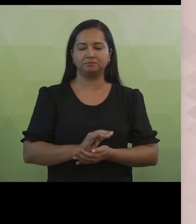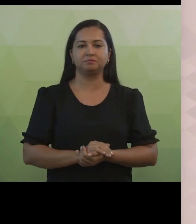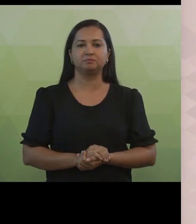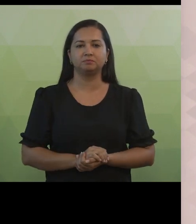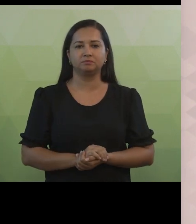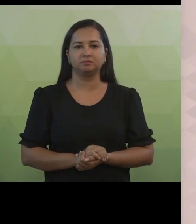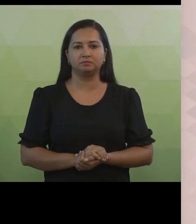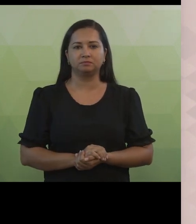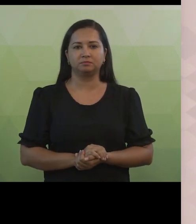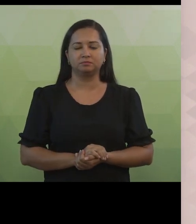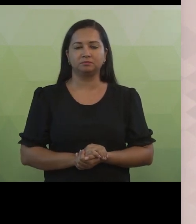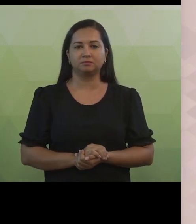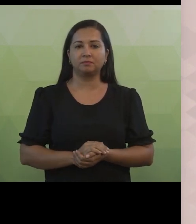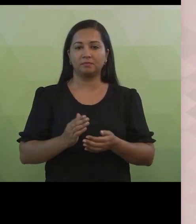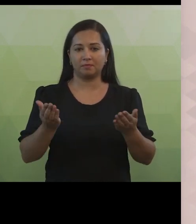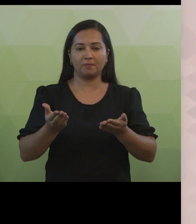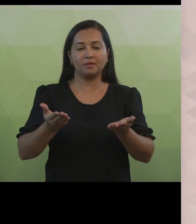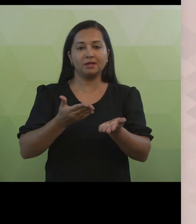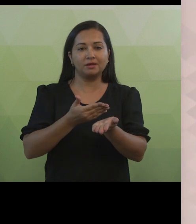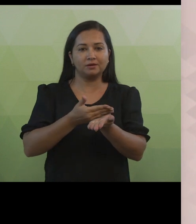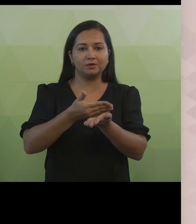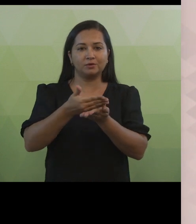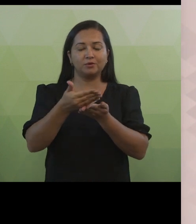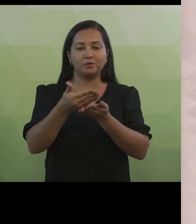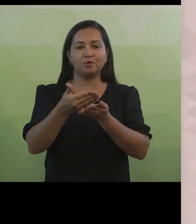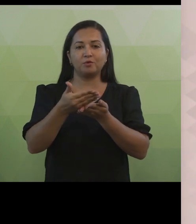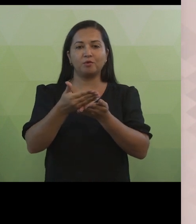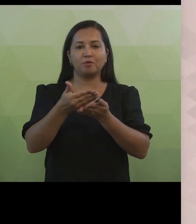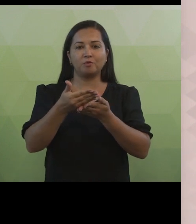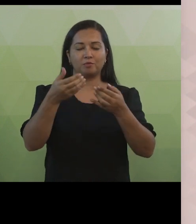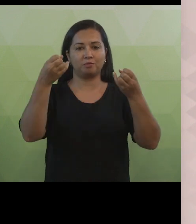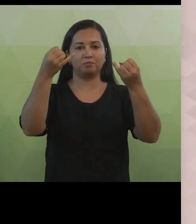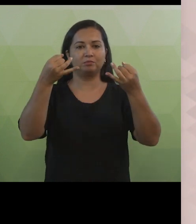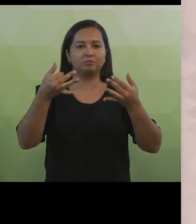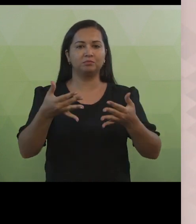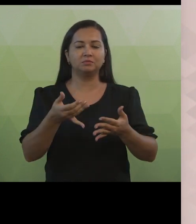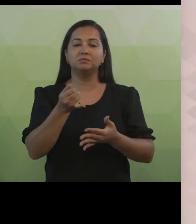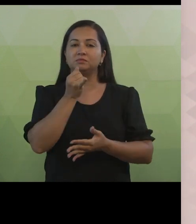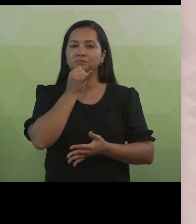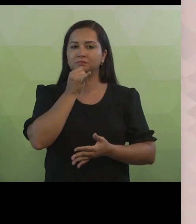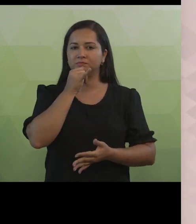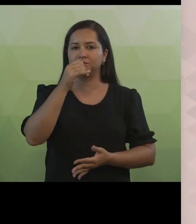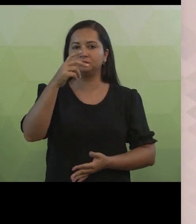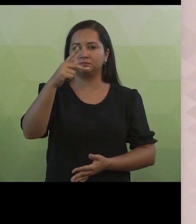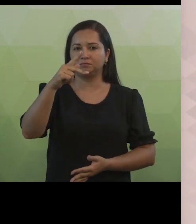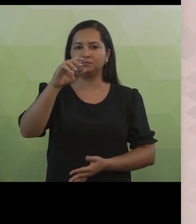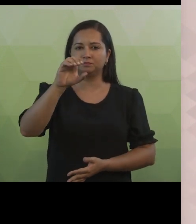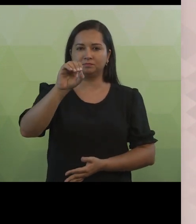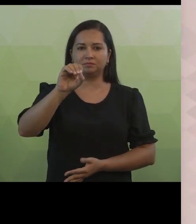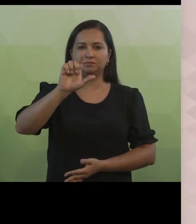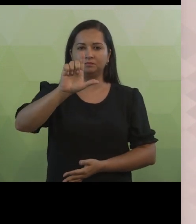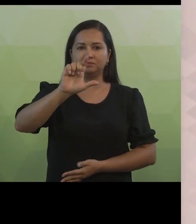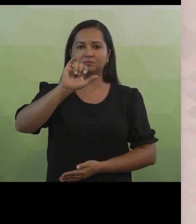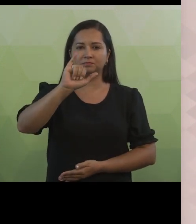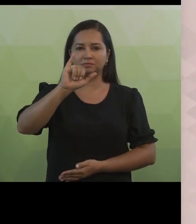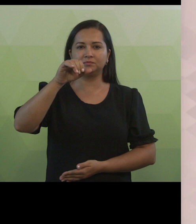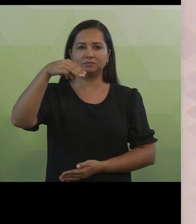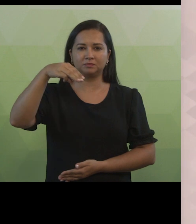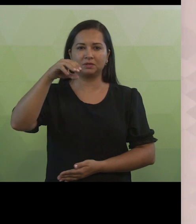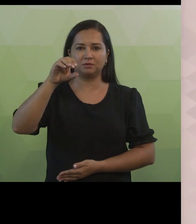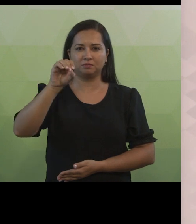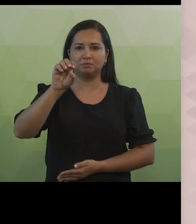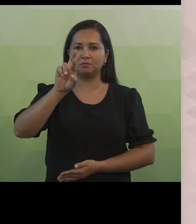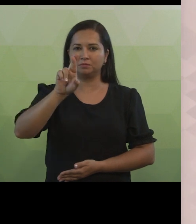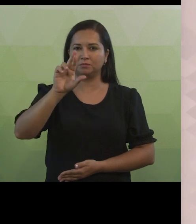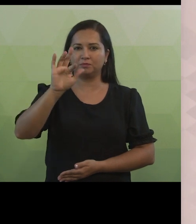O conteúdo a ser trabalhado é a definição e exemplos de polimorfismo, sobrecarga e